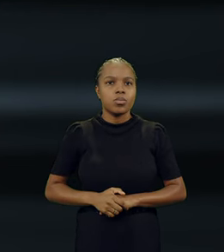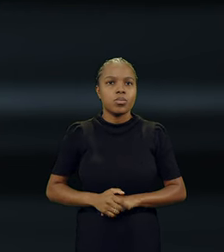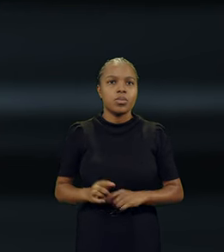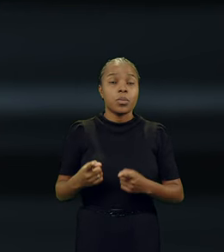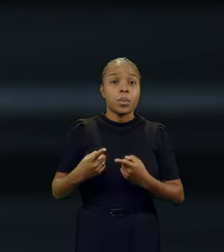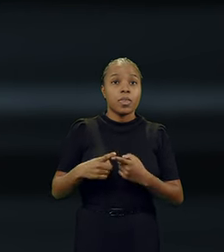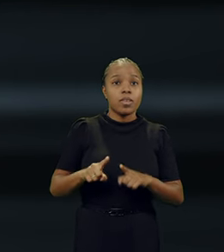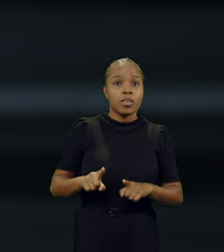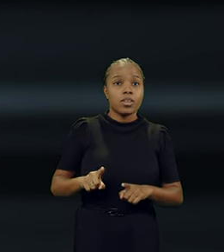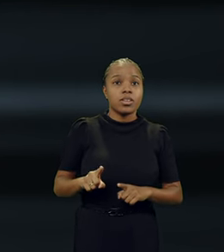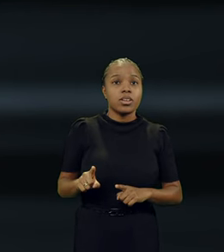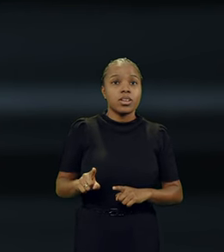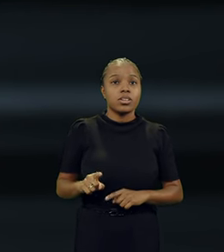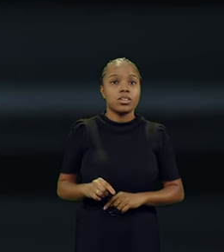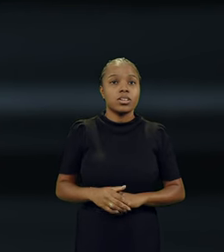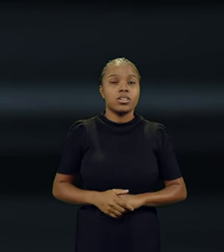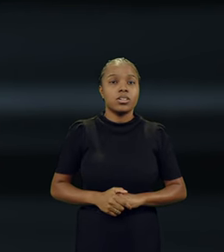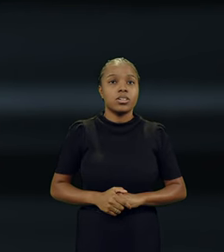Mas